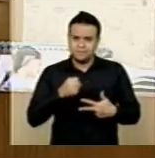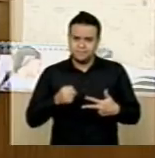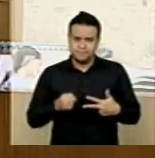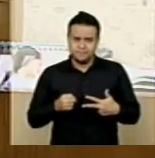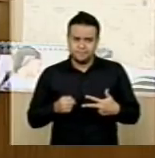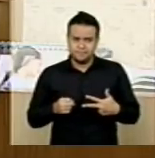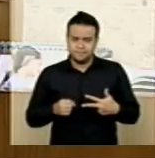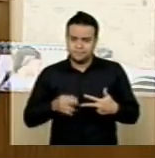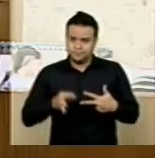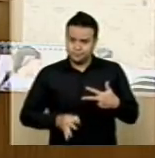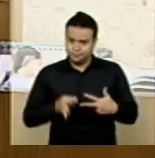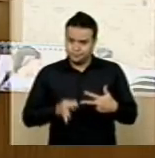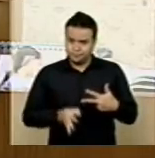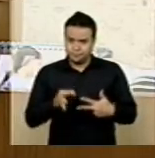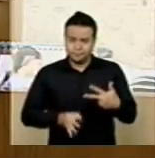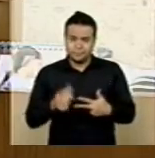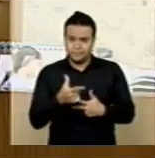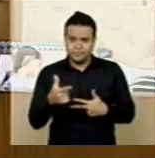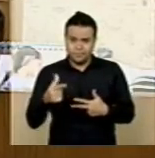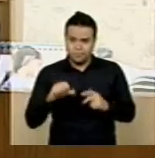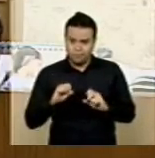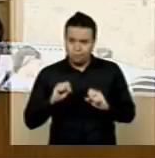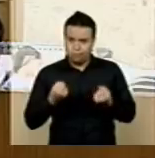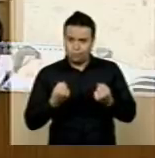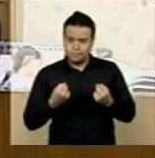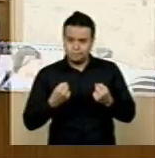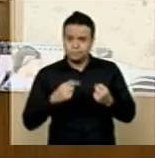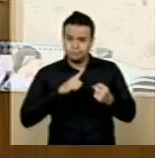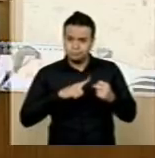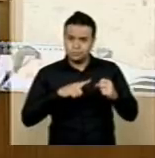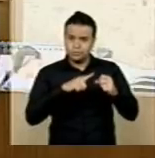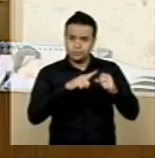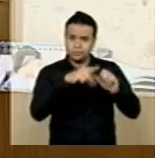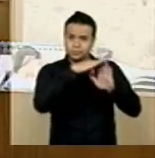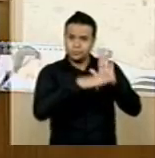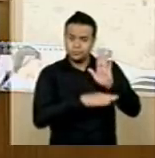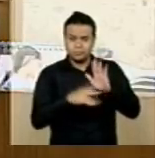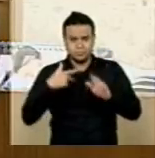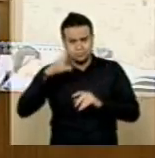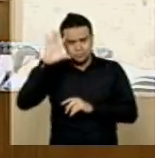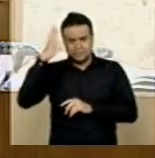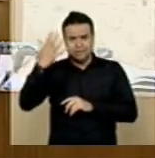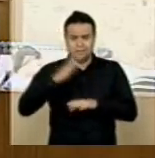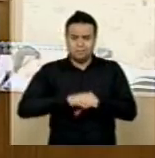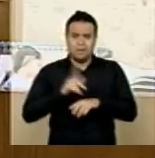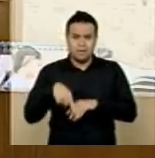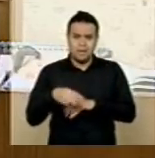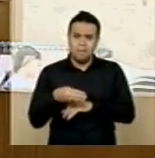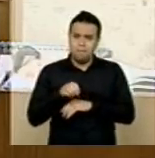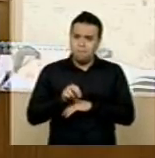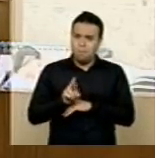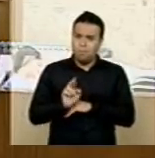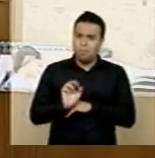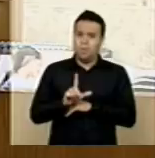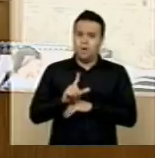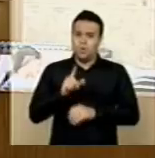força na sua estrutura. A validade de suas decisões decorre da autoridade moral dos juízes que a